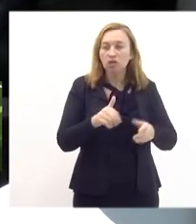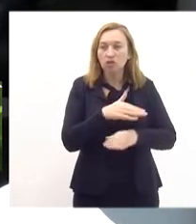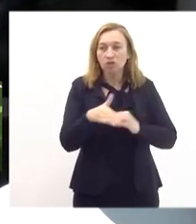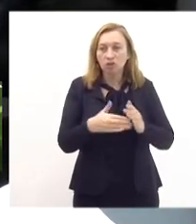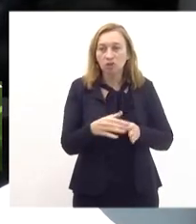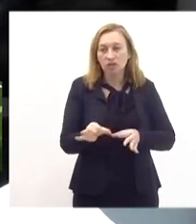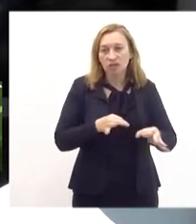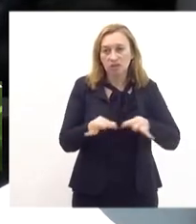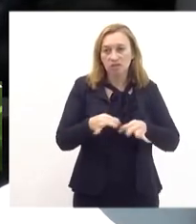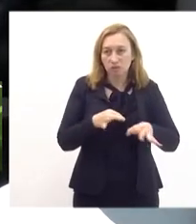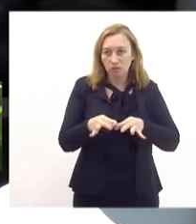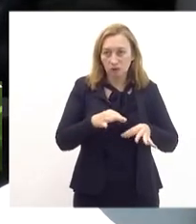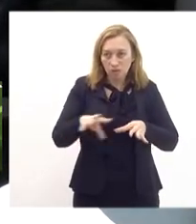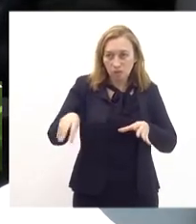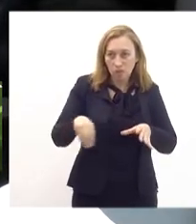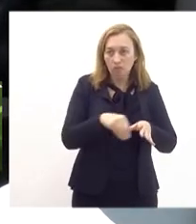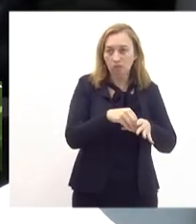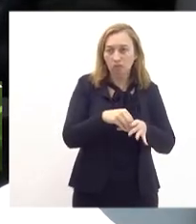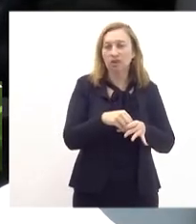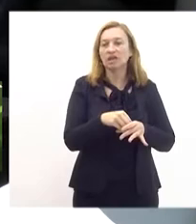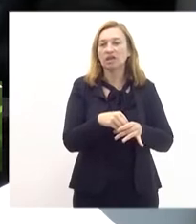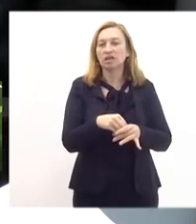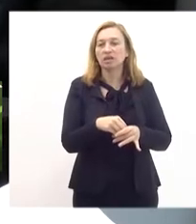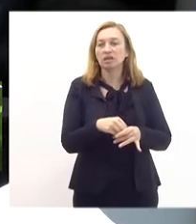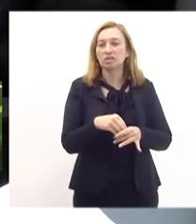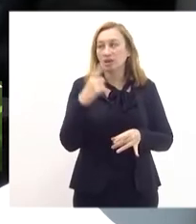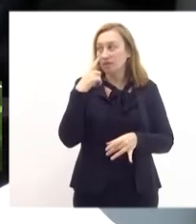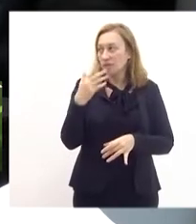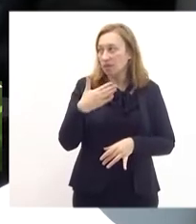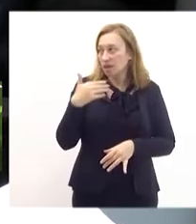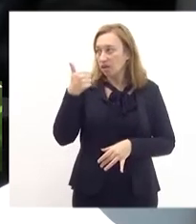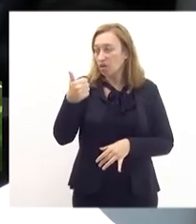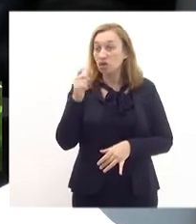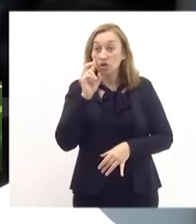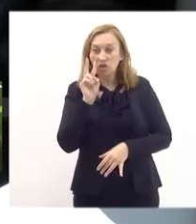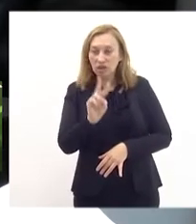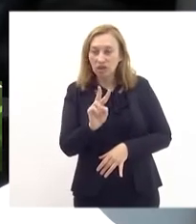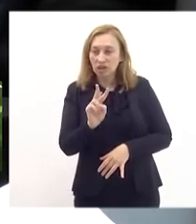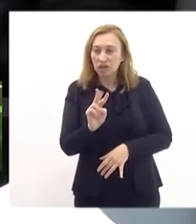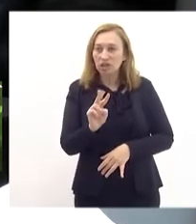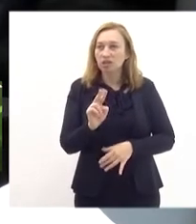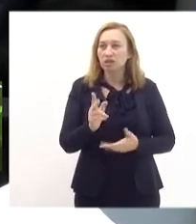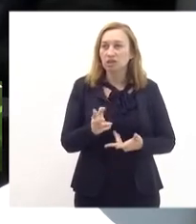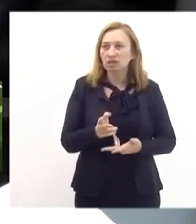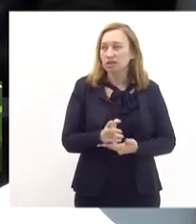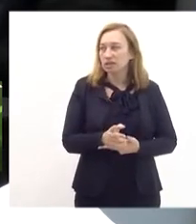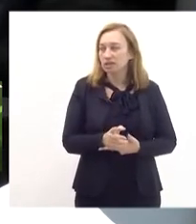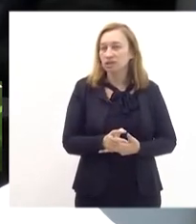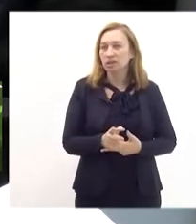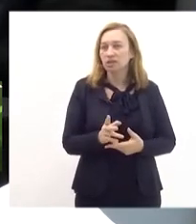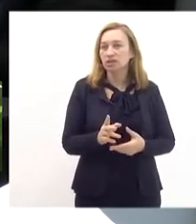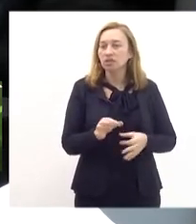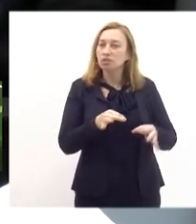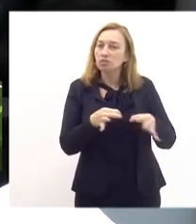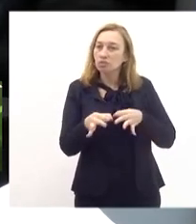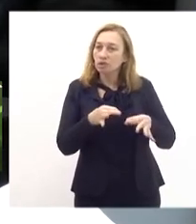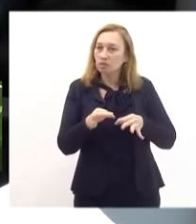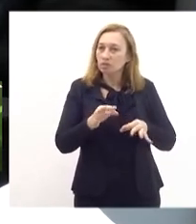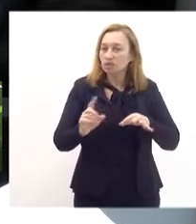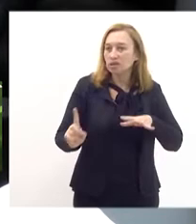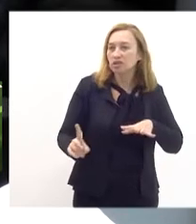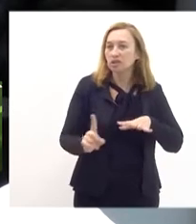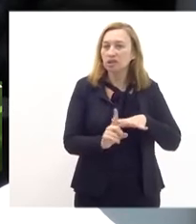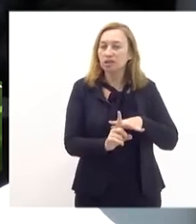para a necessidade de efetividade dele. E só relembrando aqui que, no caso, os programas de integridade vão trabalhar